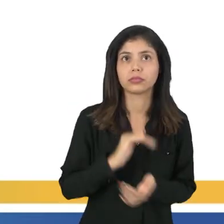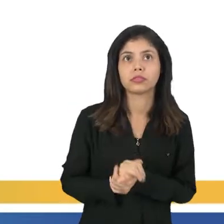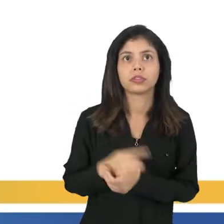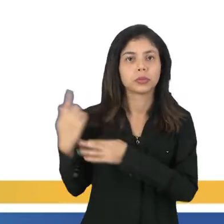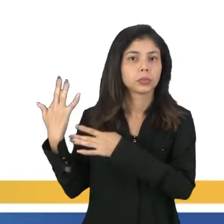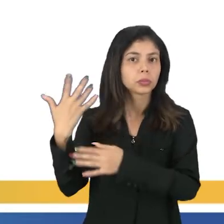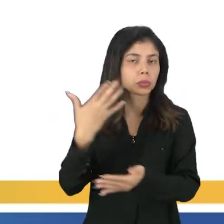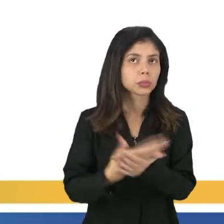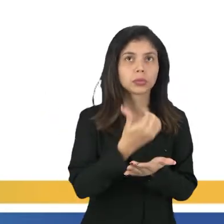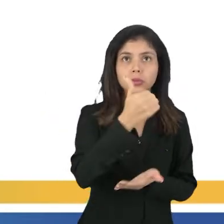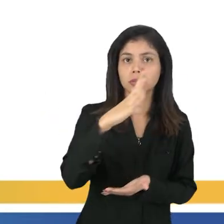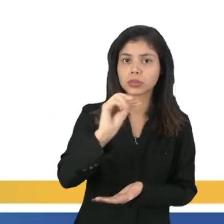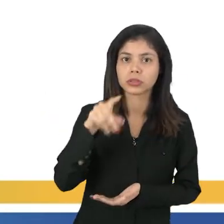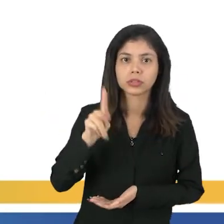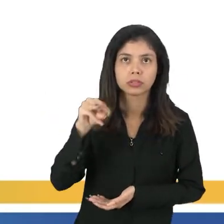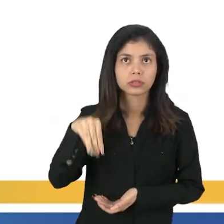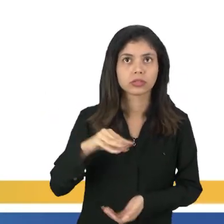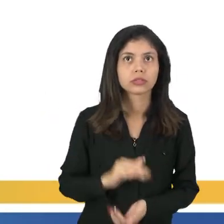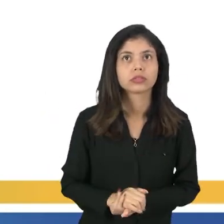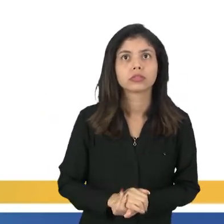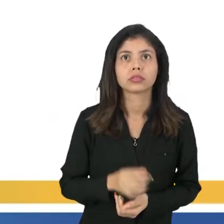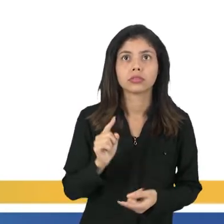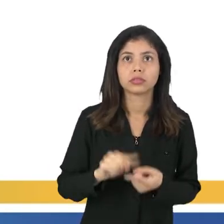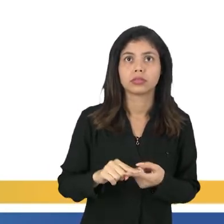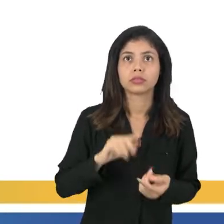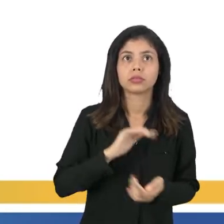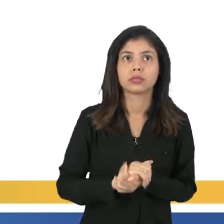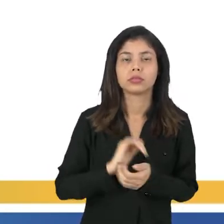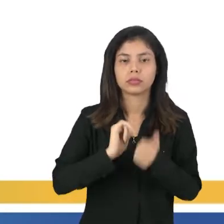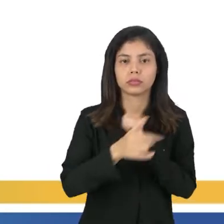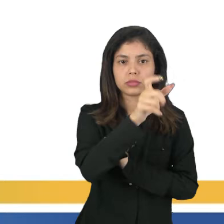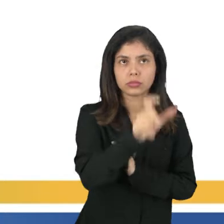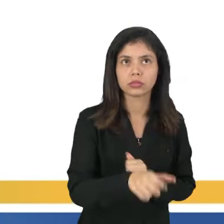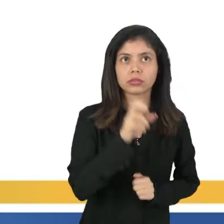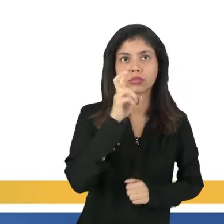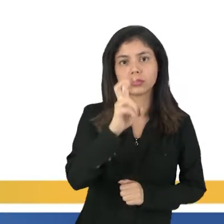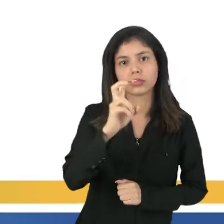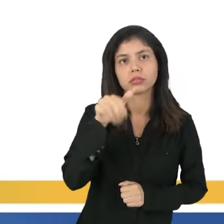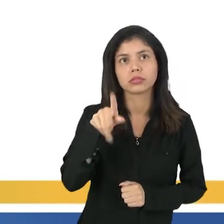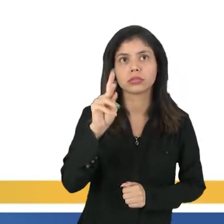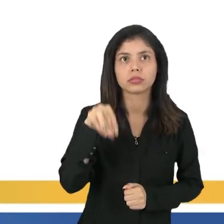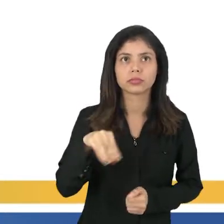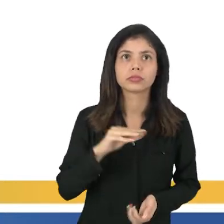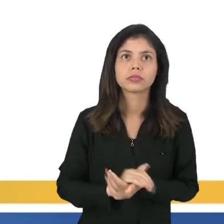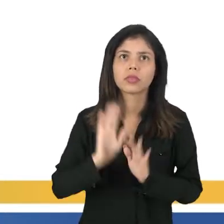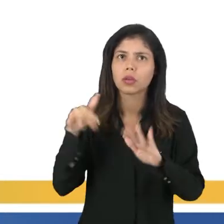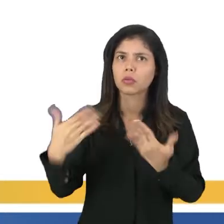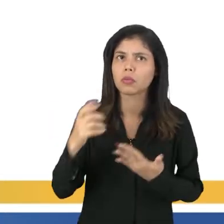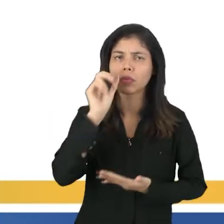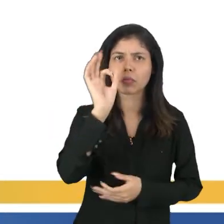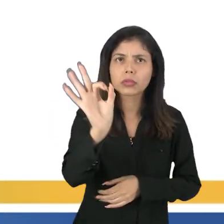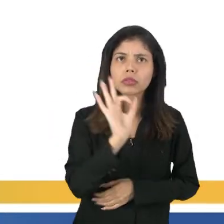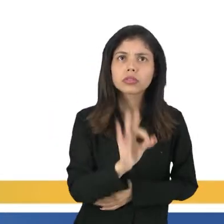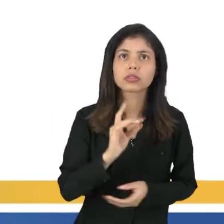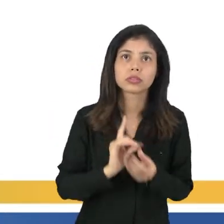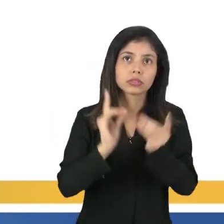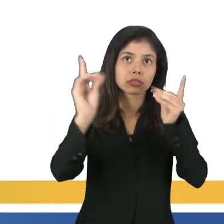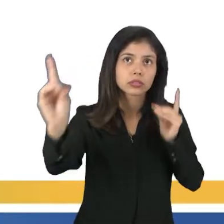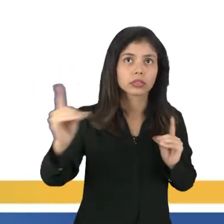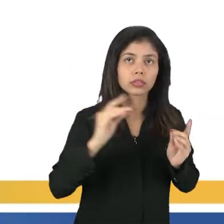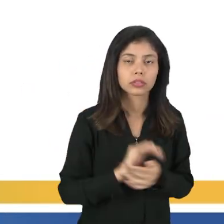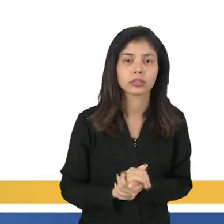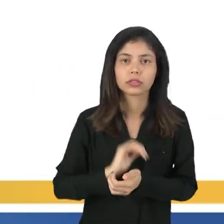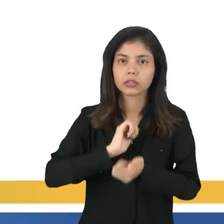distância do trajeto é de 10 km, uma atleta já percorreu 5 km. Qual é a porcentagem da distância